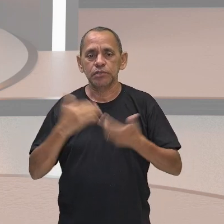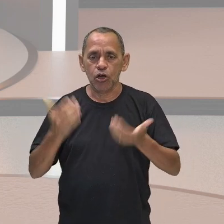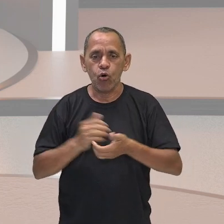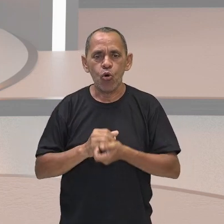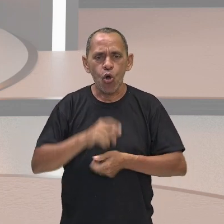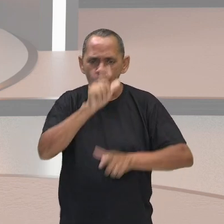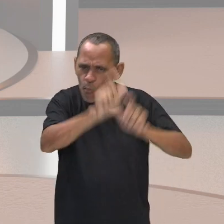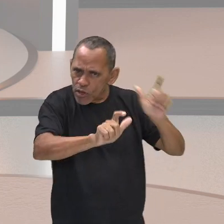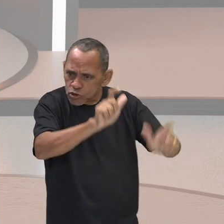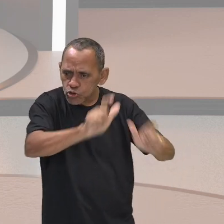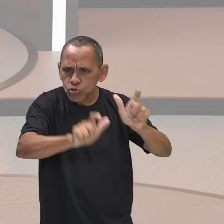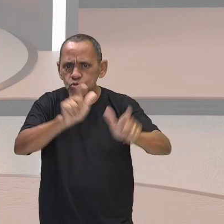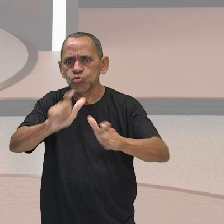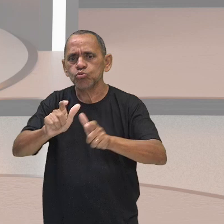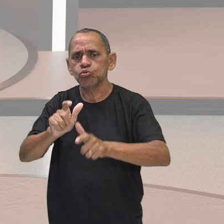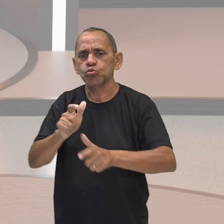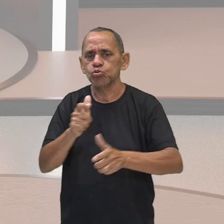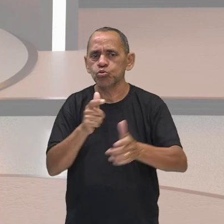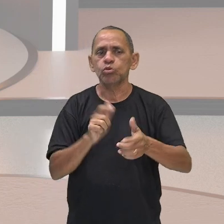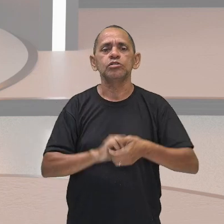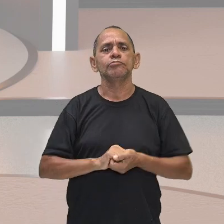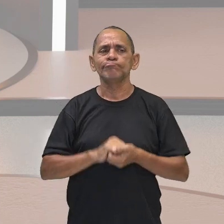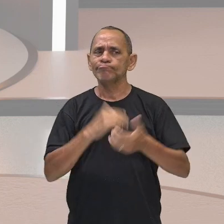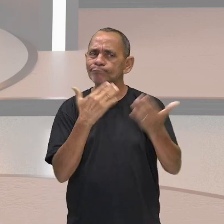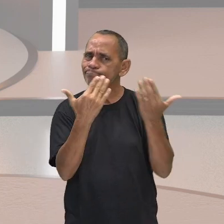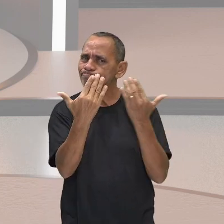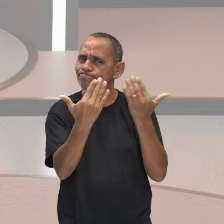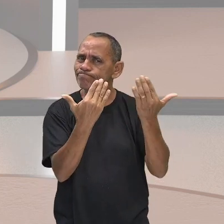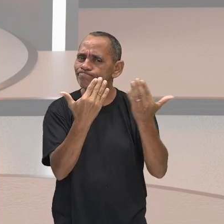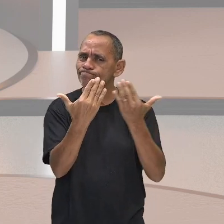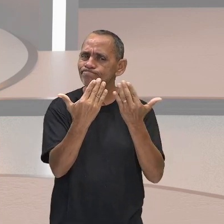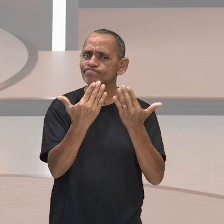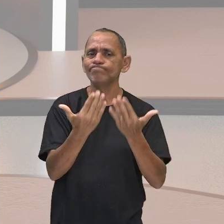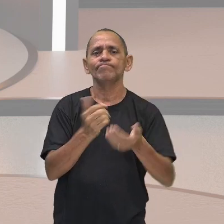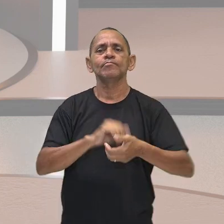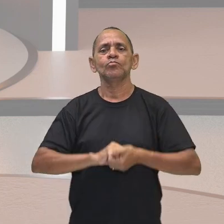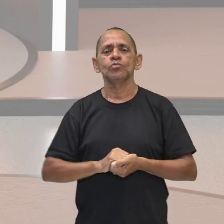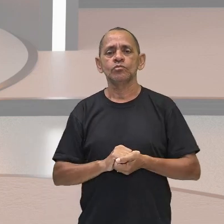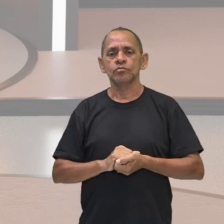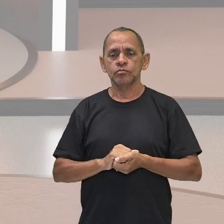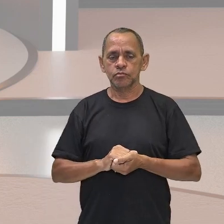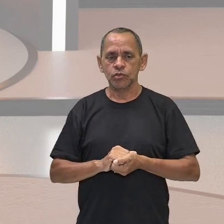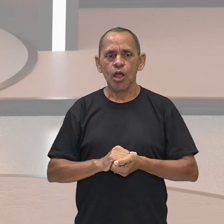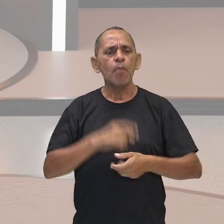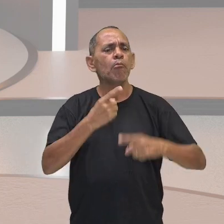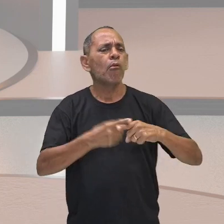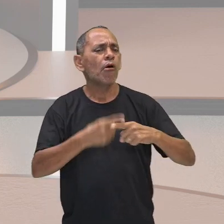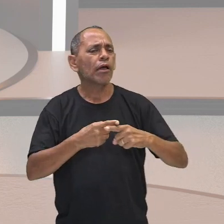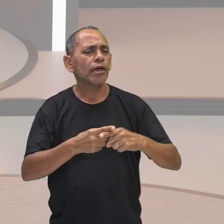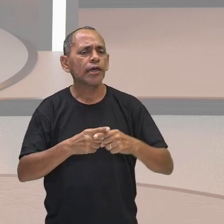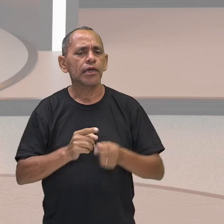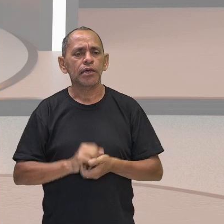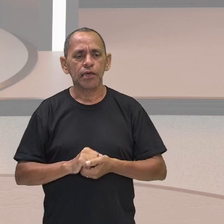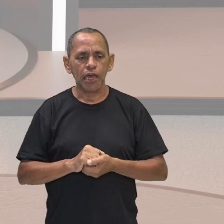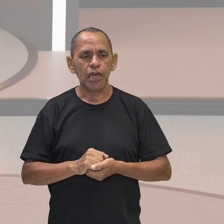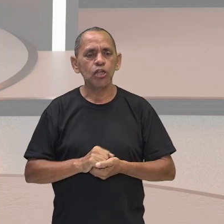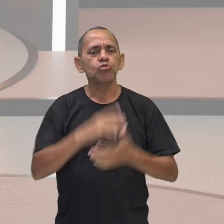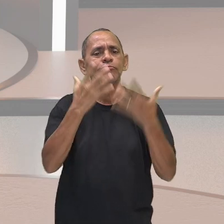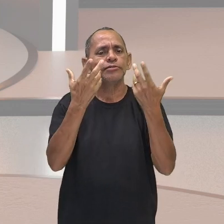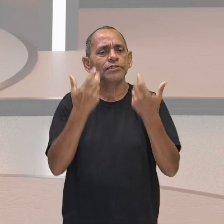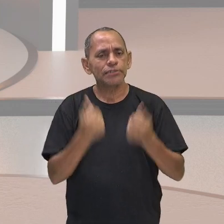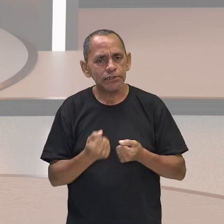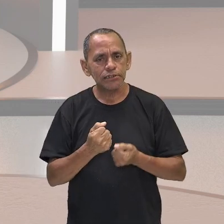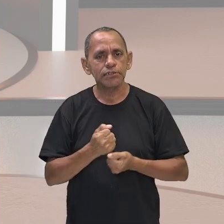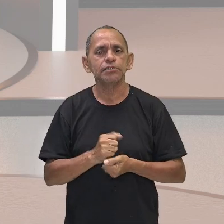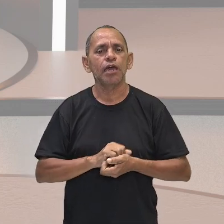já ficam também se questionando, né, por que esse imperador, ele não atende, né, a nossa reivindicação, então